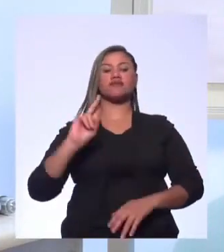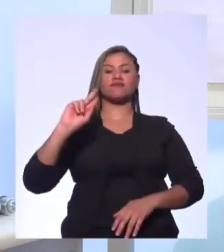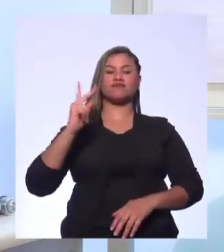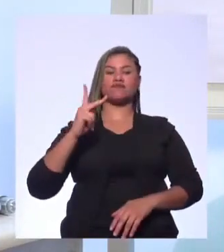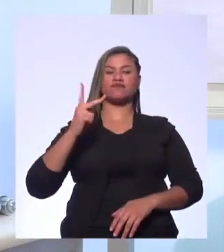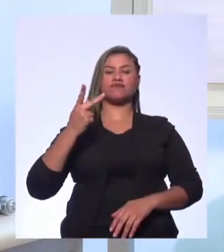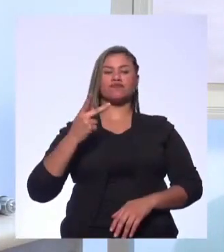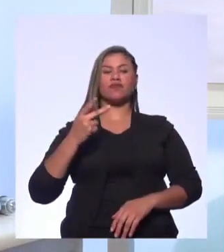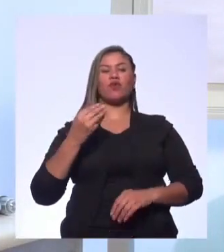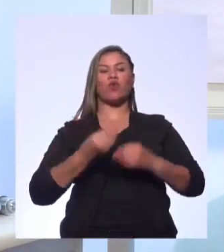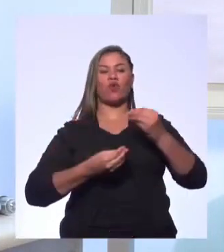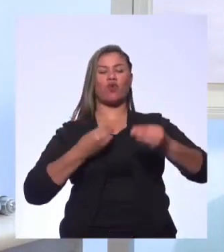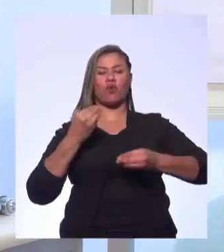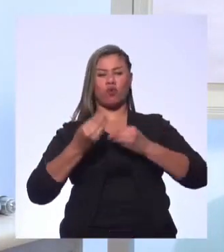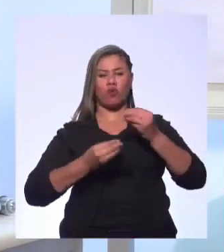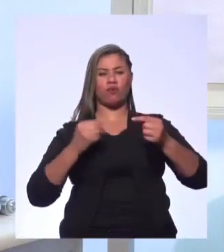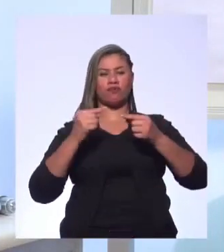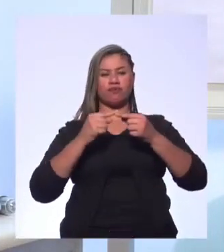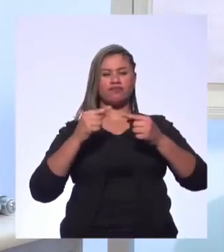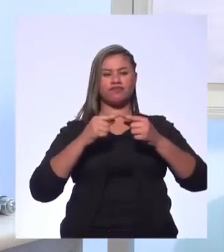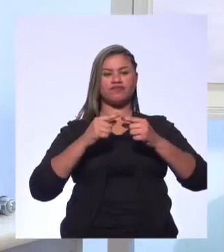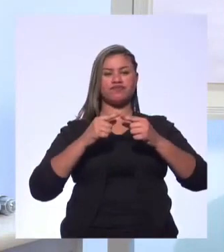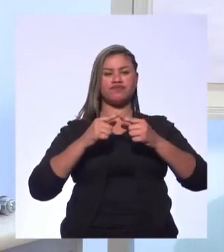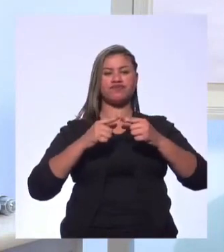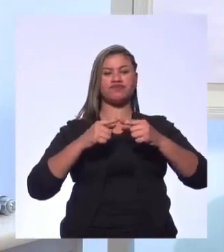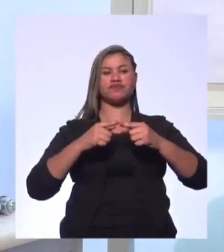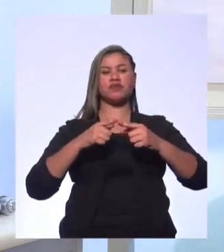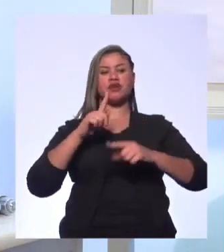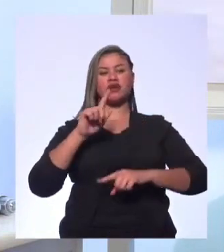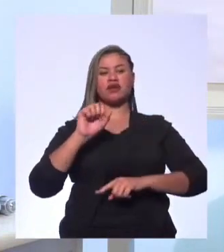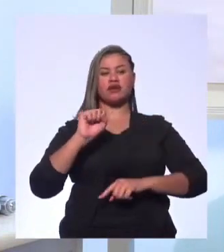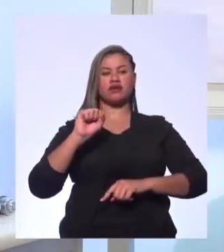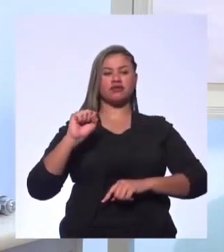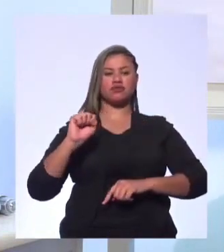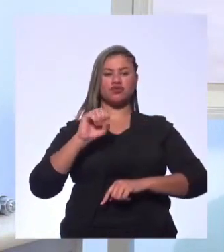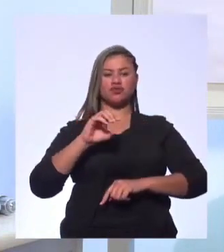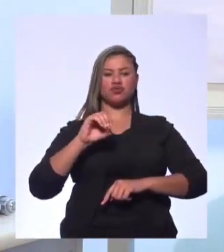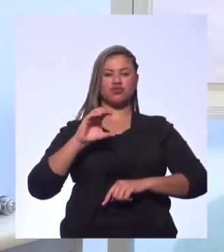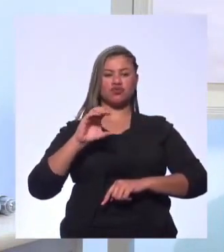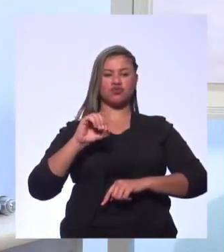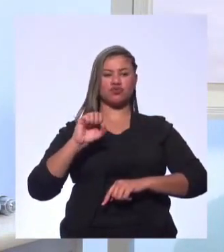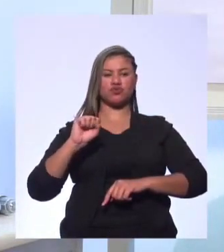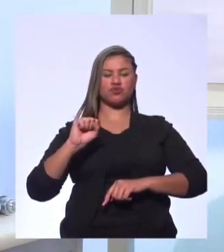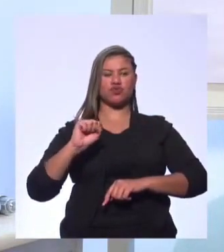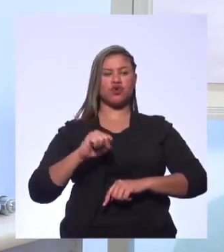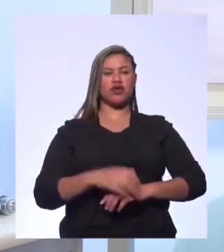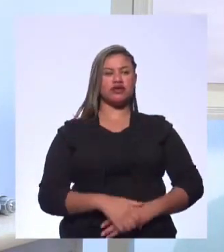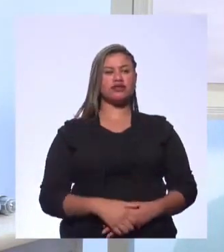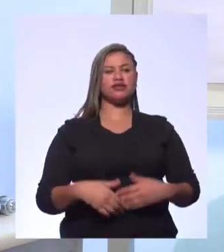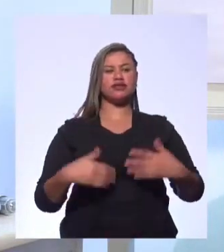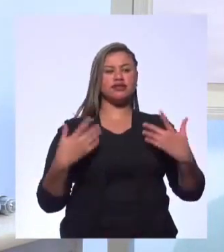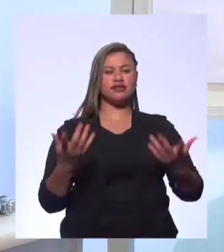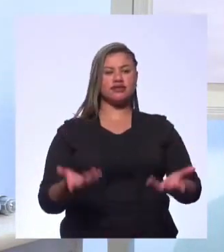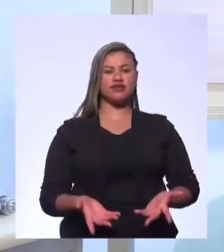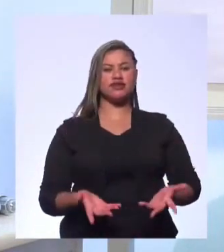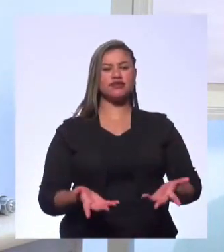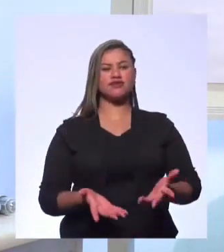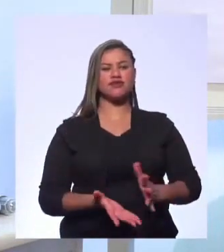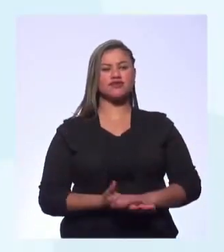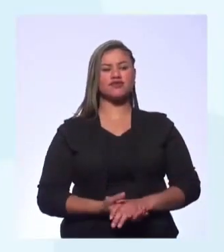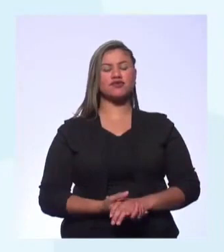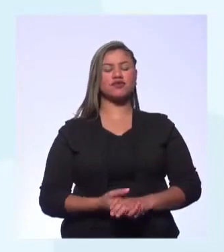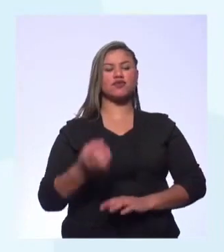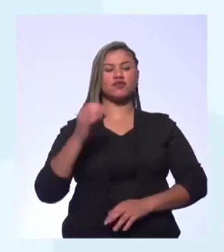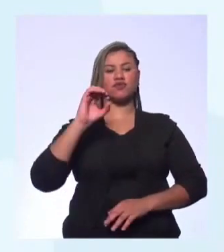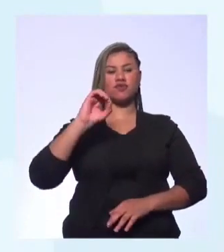ele está como? Na sua forma gasosa, com 2 átomos de hidrogênio. Então, ele vai aparecer como H2. O